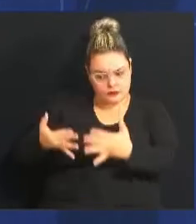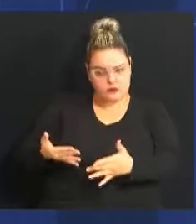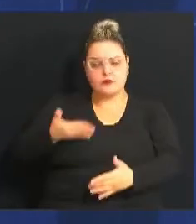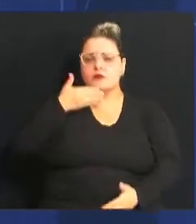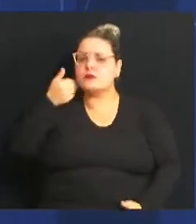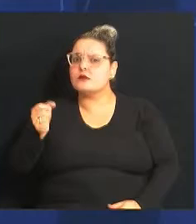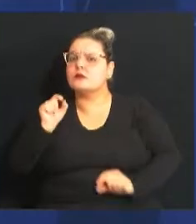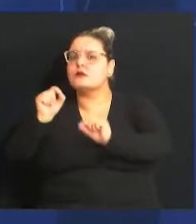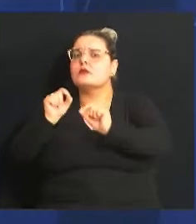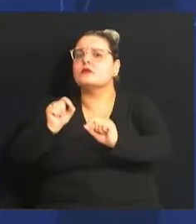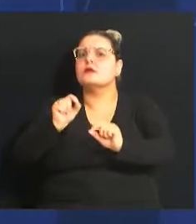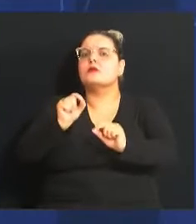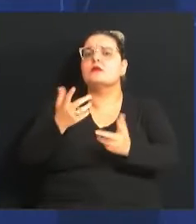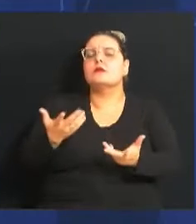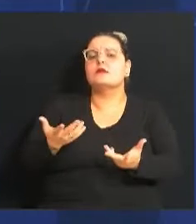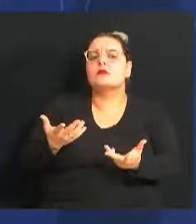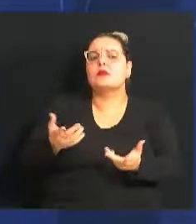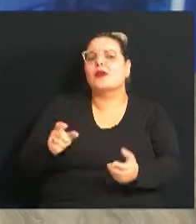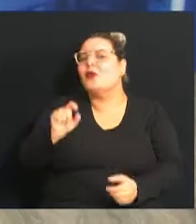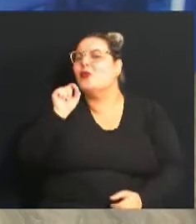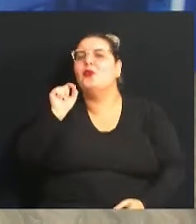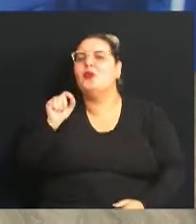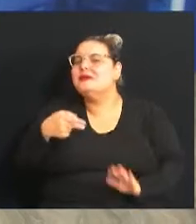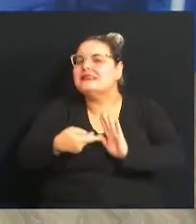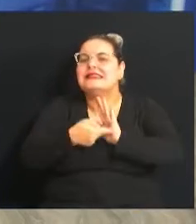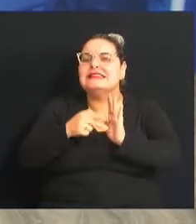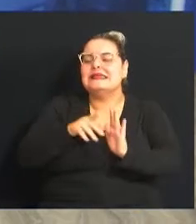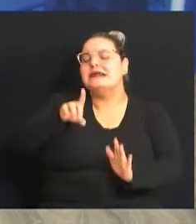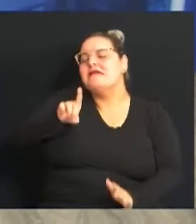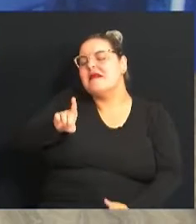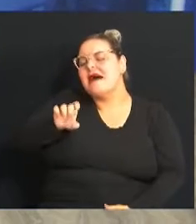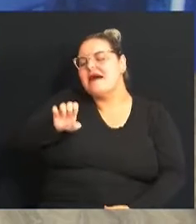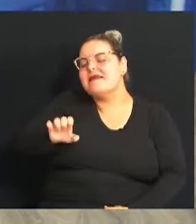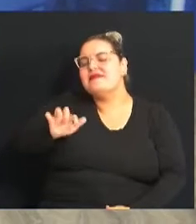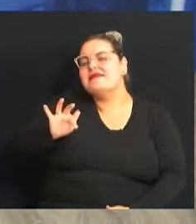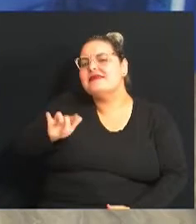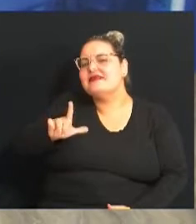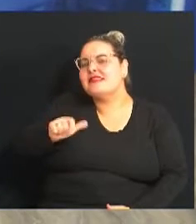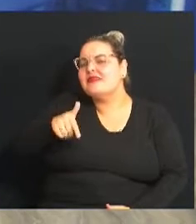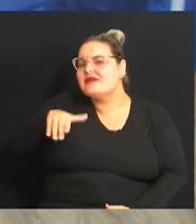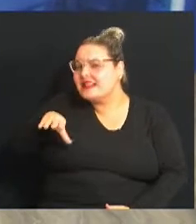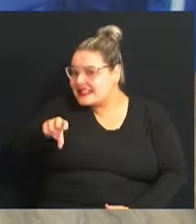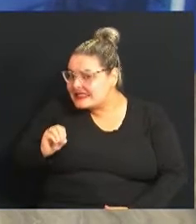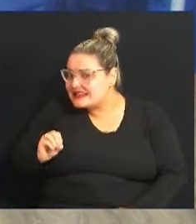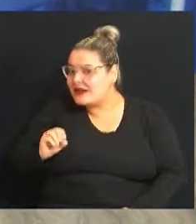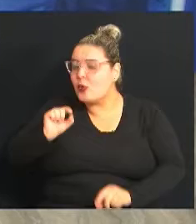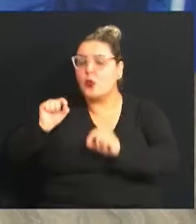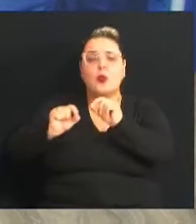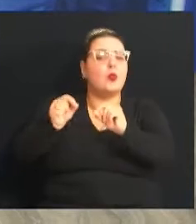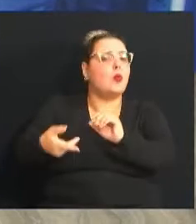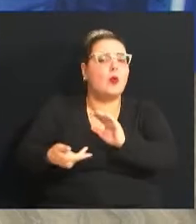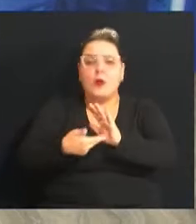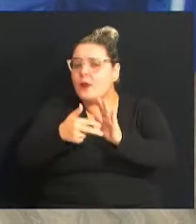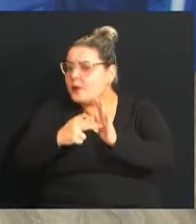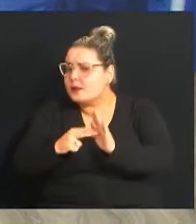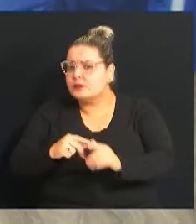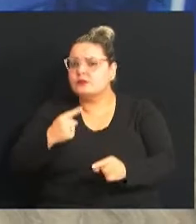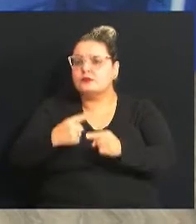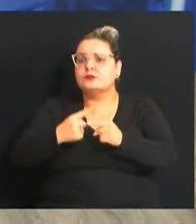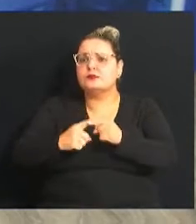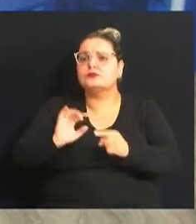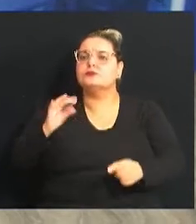que se trata esse fenômeno deflação. O que é esse fenômeno? O que ocasiona ele?